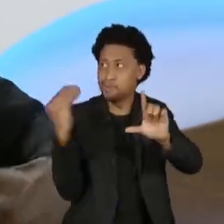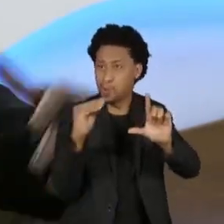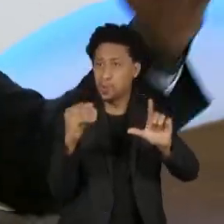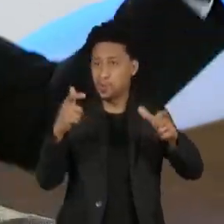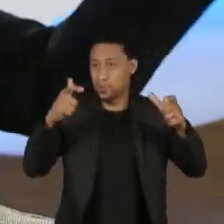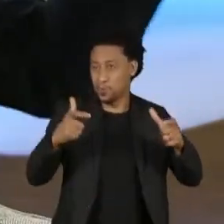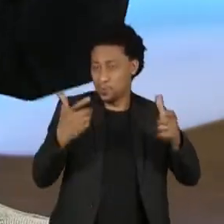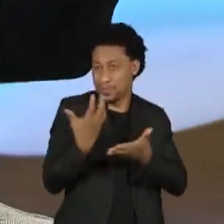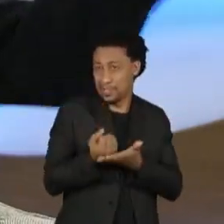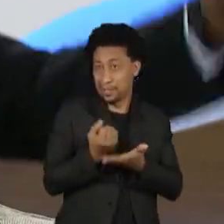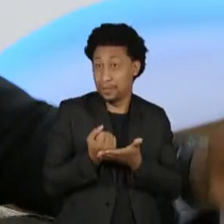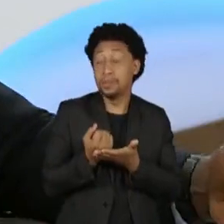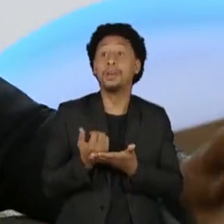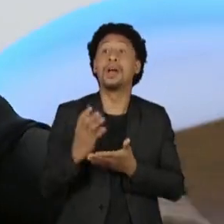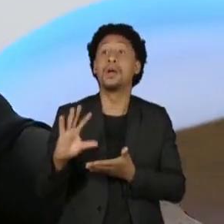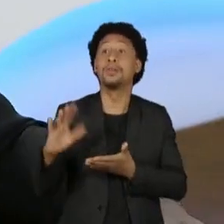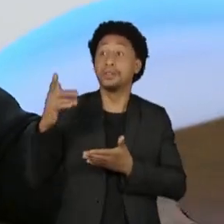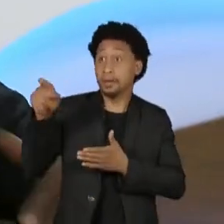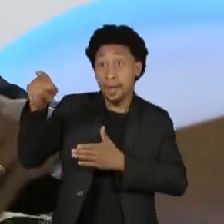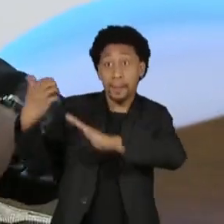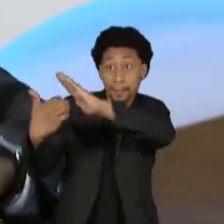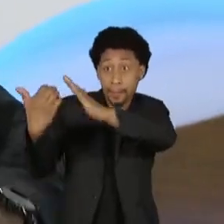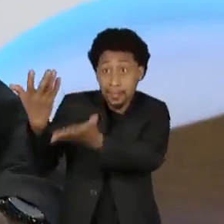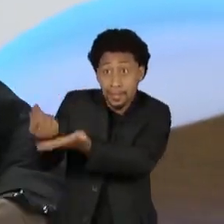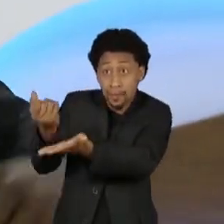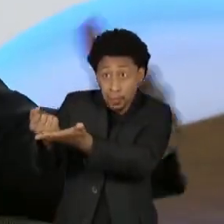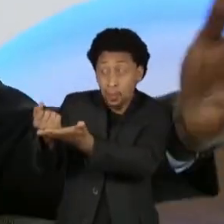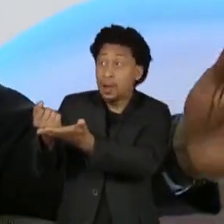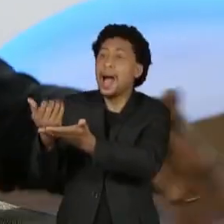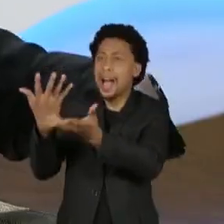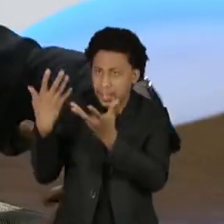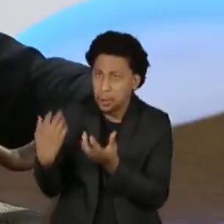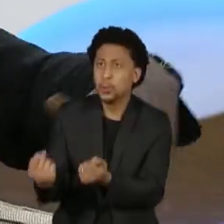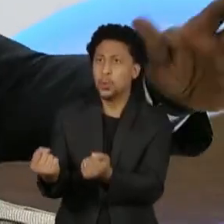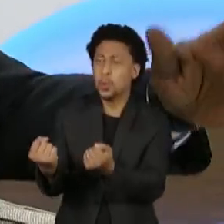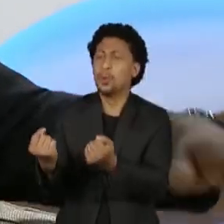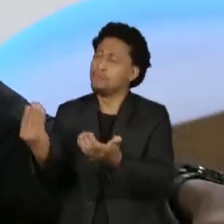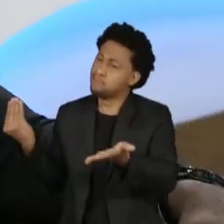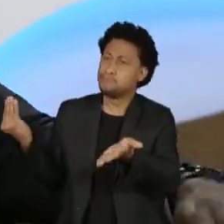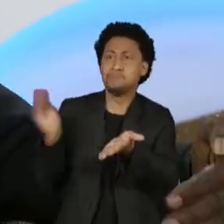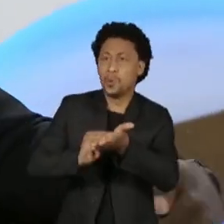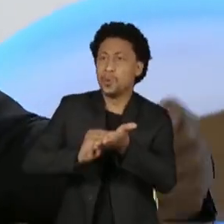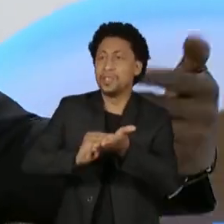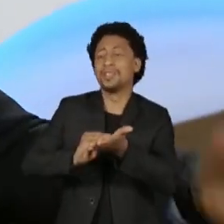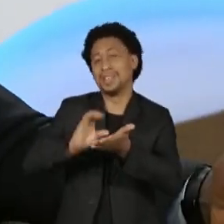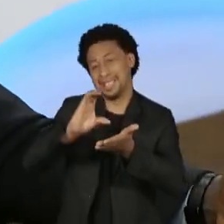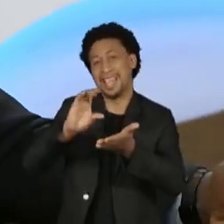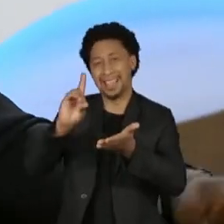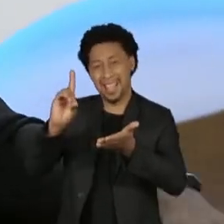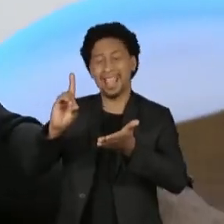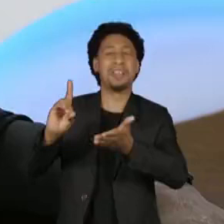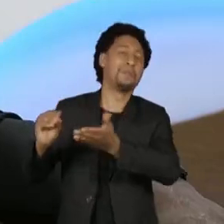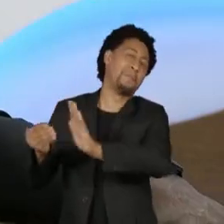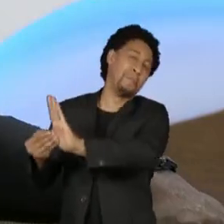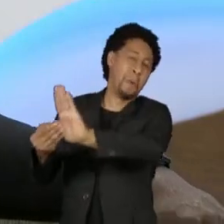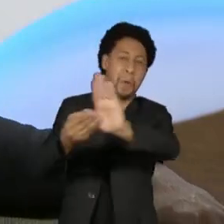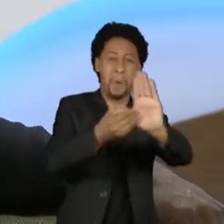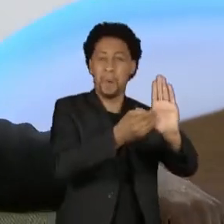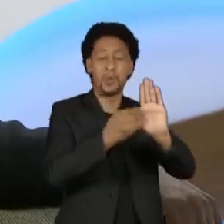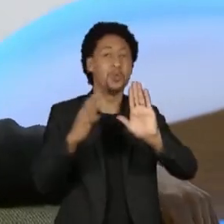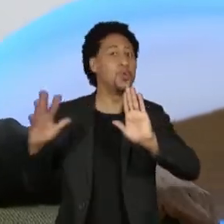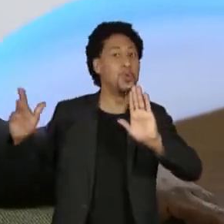a gravadora pegou e lançou aquilo entendeu também 19 em todos os metros de Paris aí eu fiquei muito conhecido